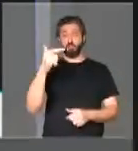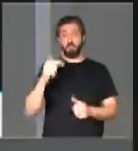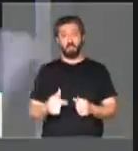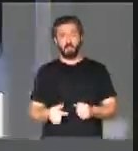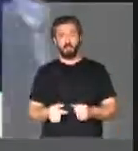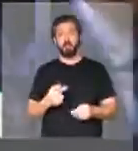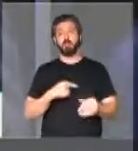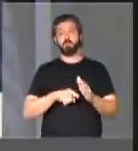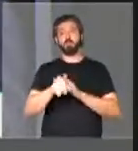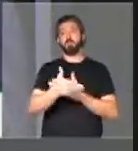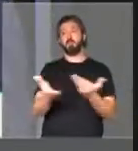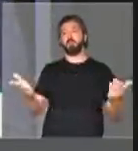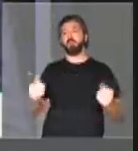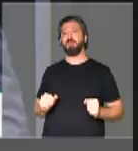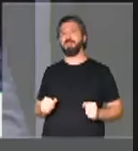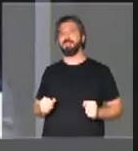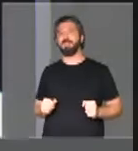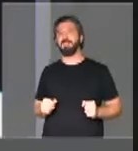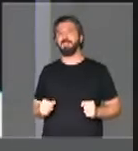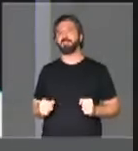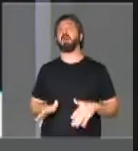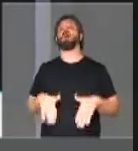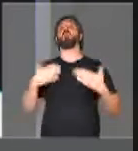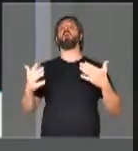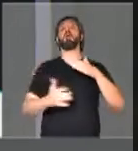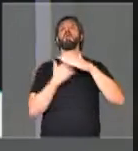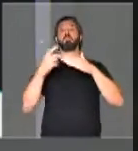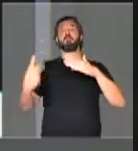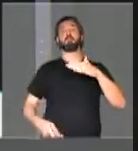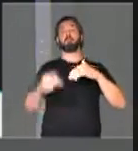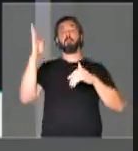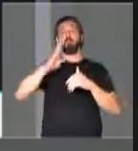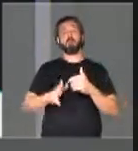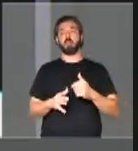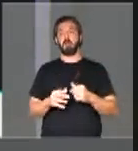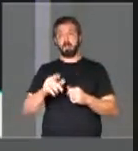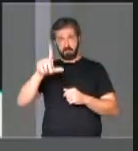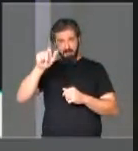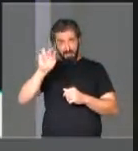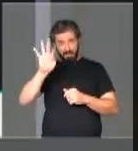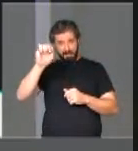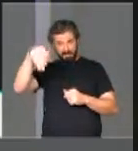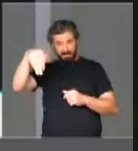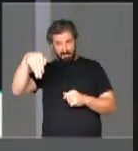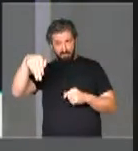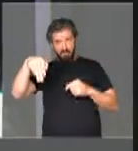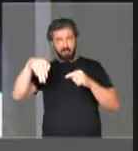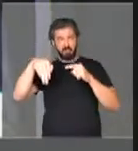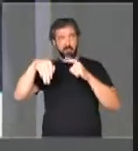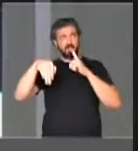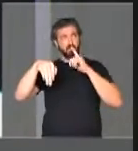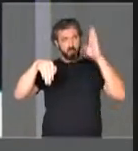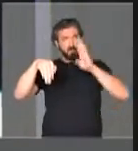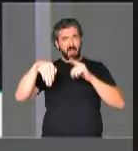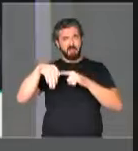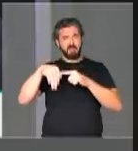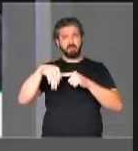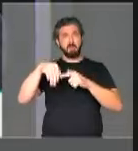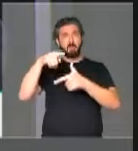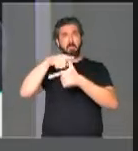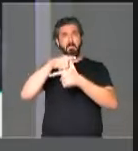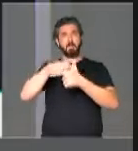hoje. E eu pergunto a vocês, quais são as empresas nacionais? A Latam, que é com